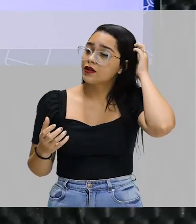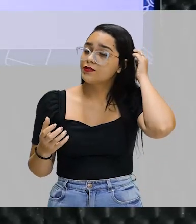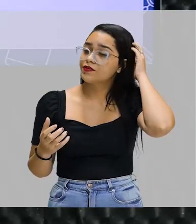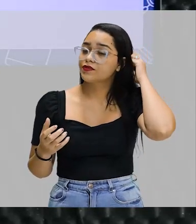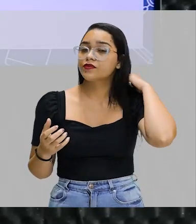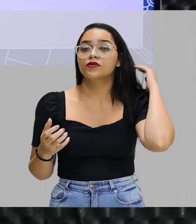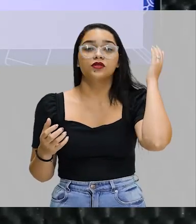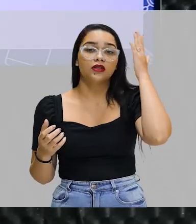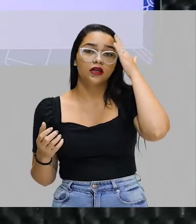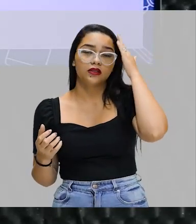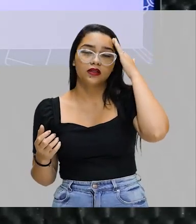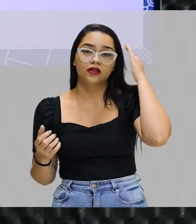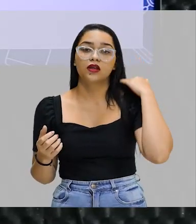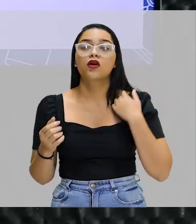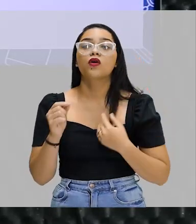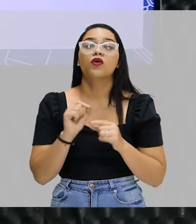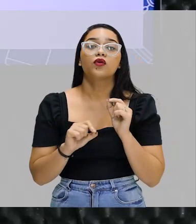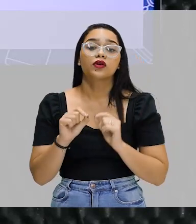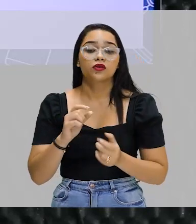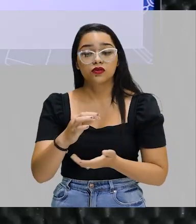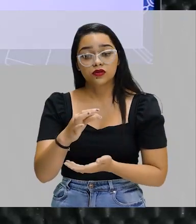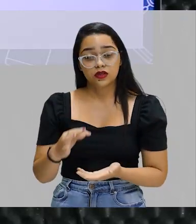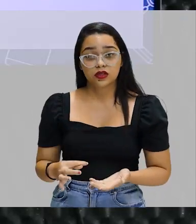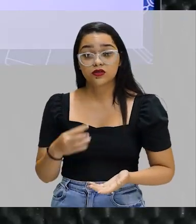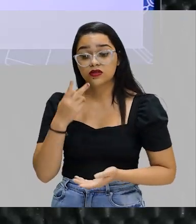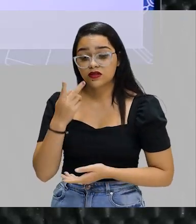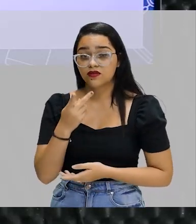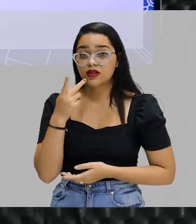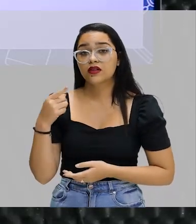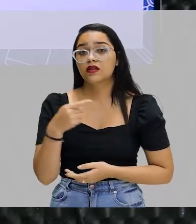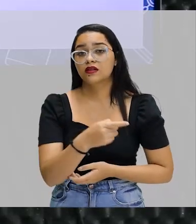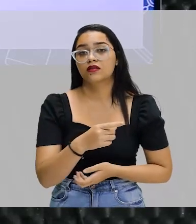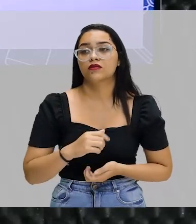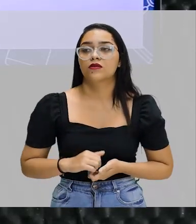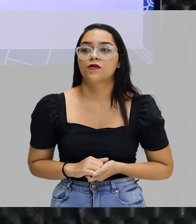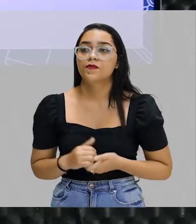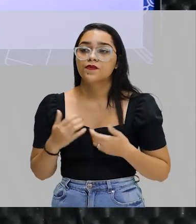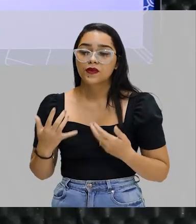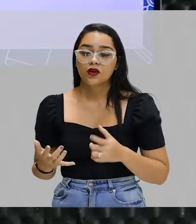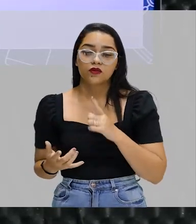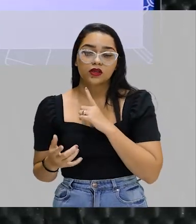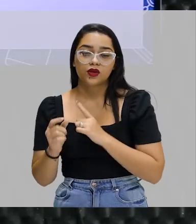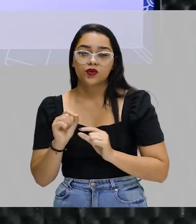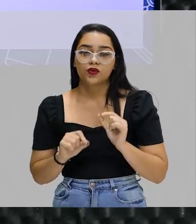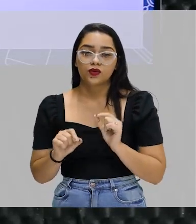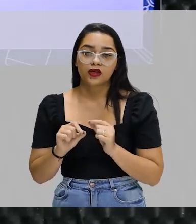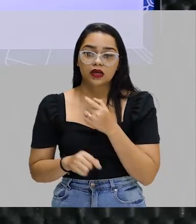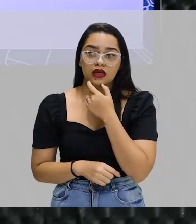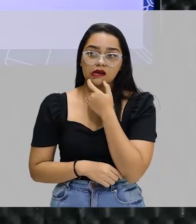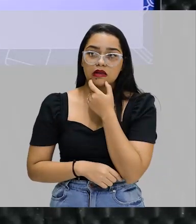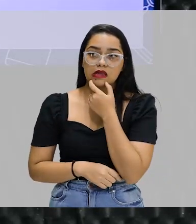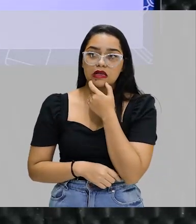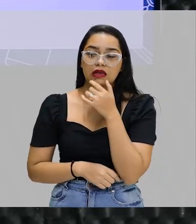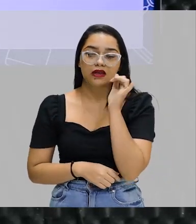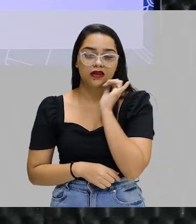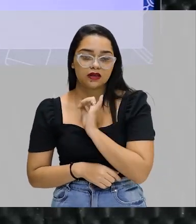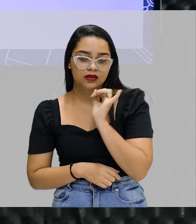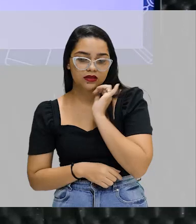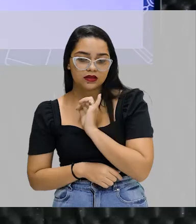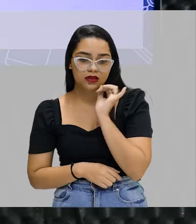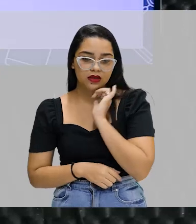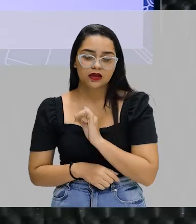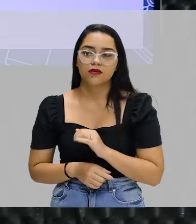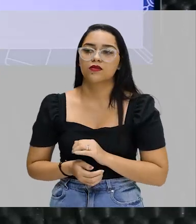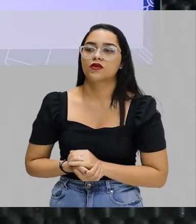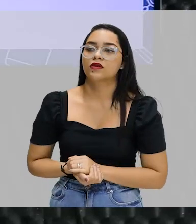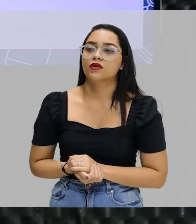de entender o que um texto em língua estrangeira está apresentando. Tá? Então, aqui eu tenho English Exams Focus on